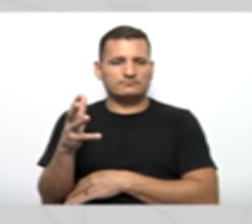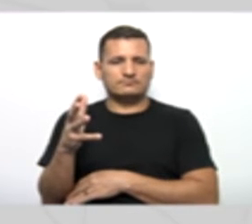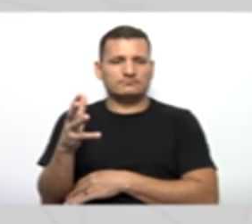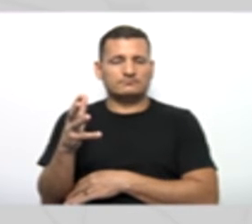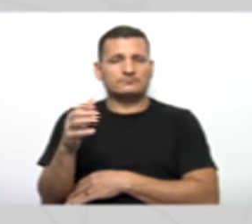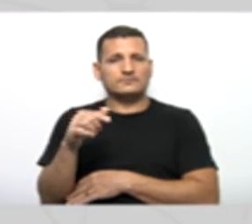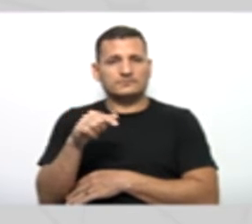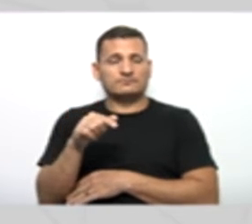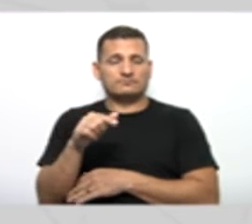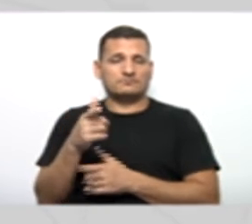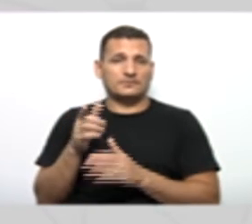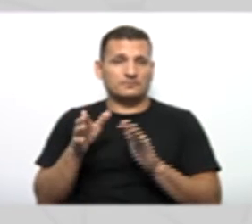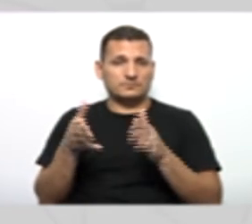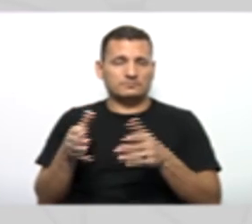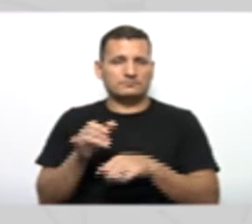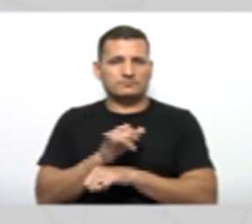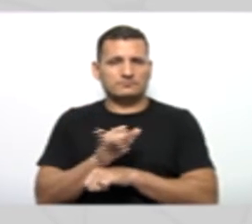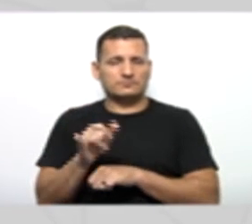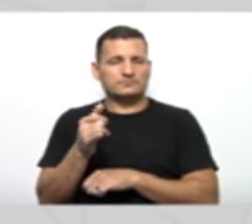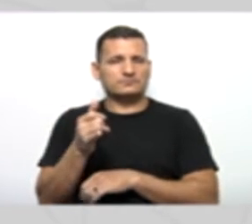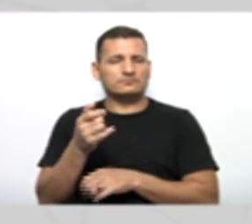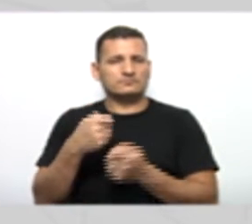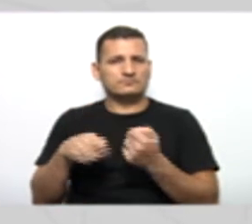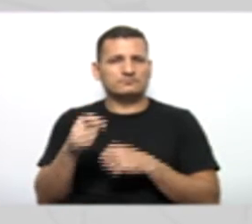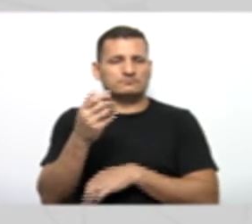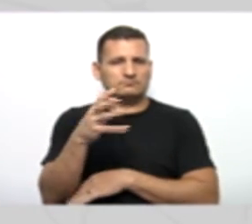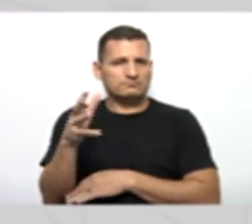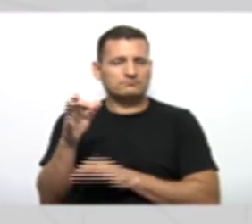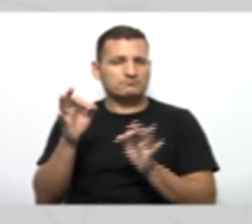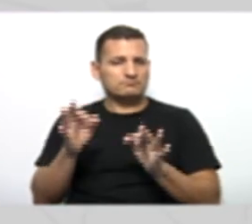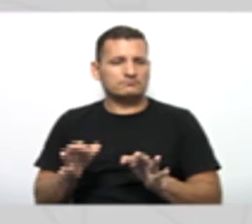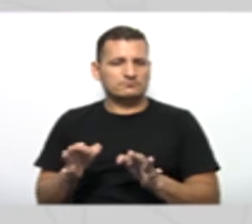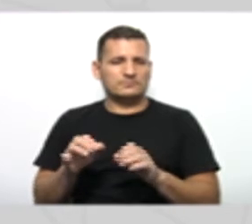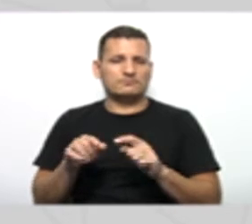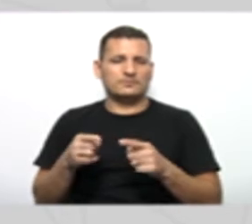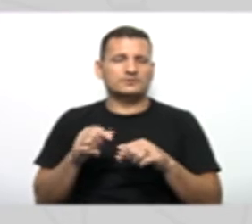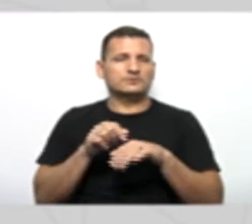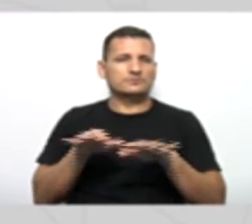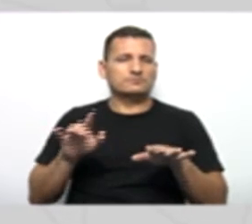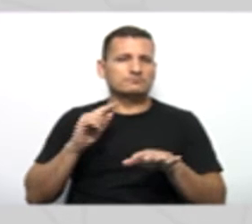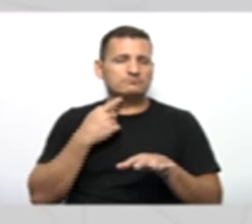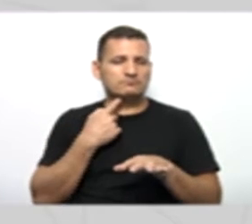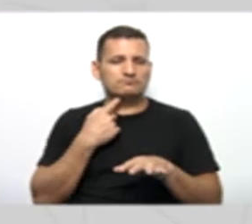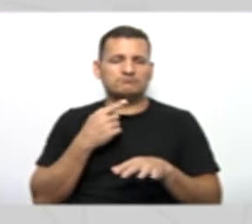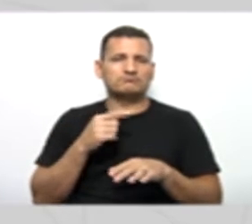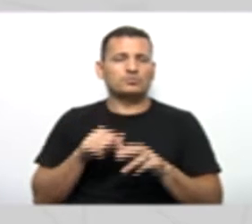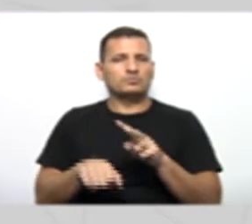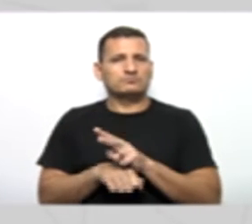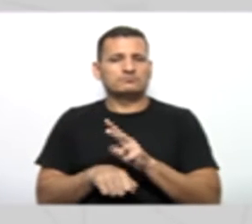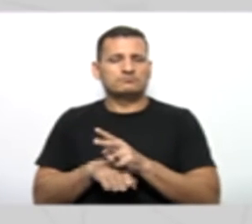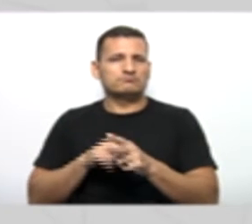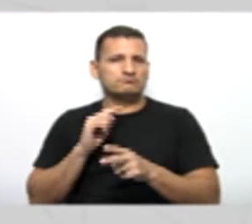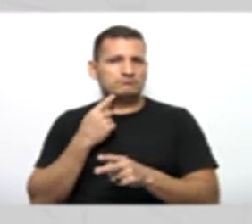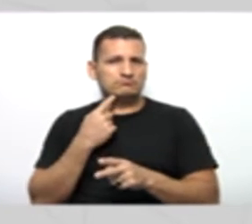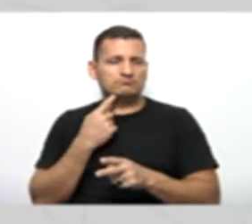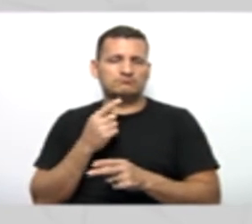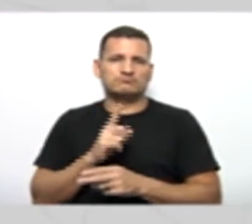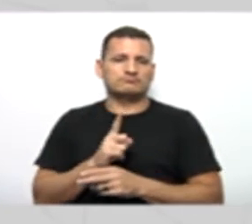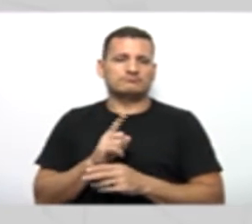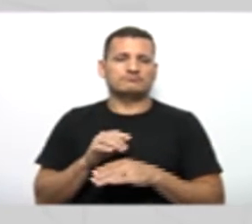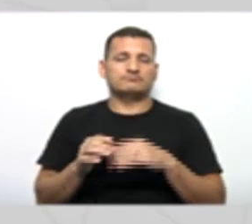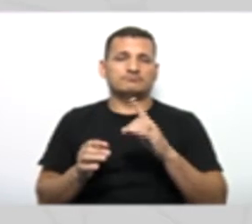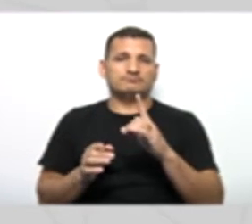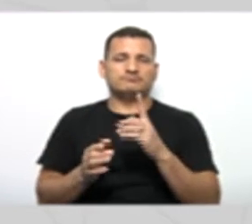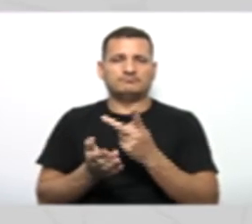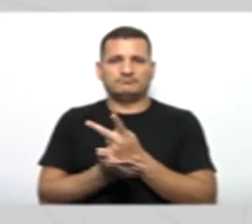está correta, mas distribuição da poluição e conservação da poluição, não. Então, a alternativa também está errada.